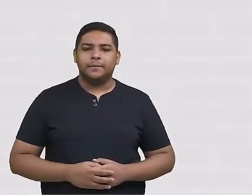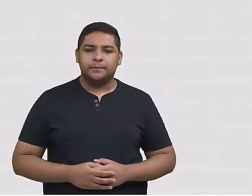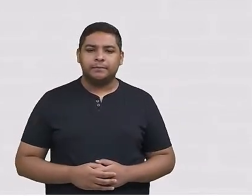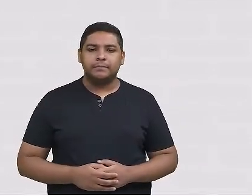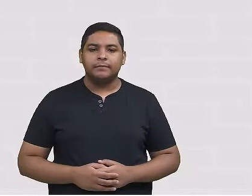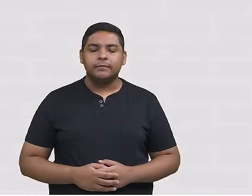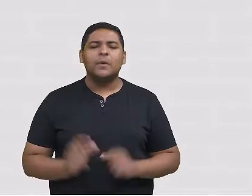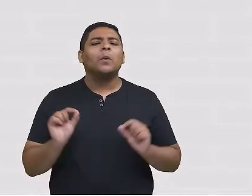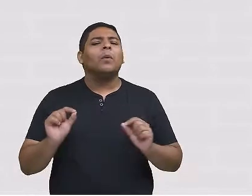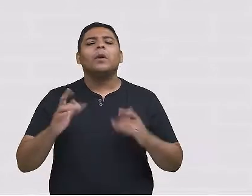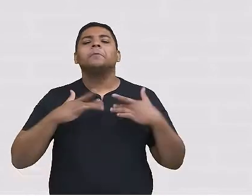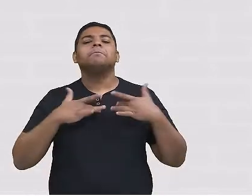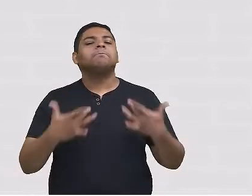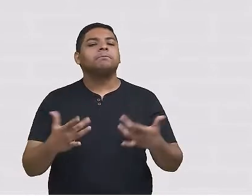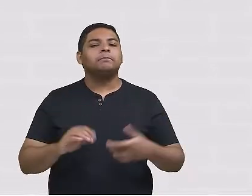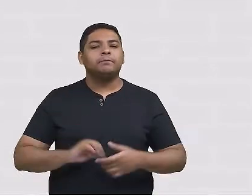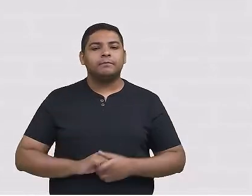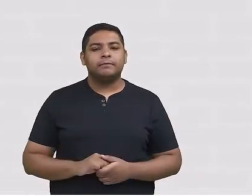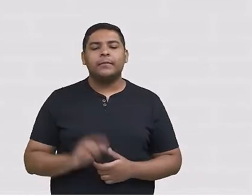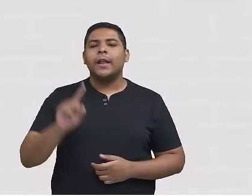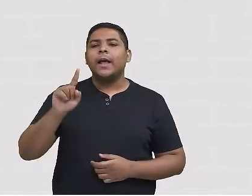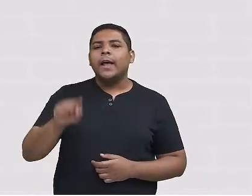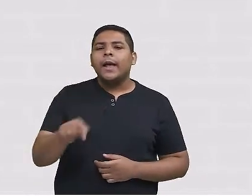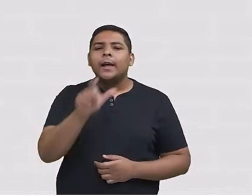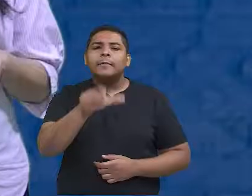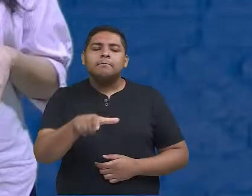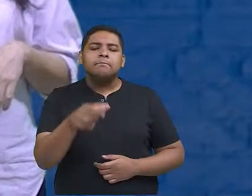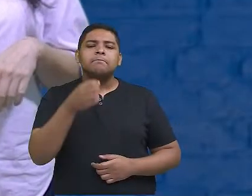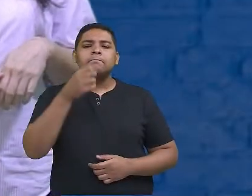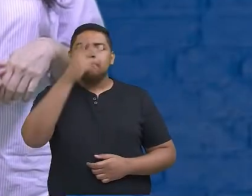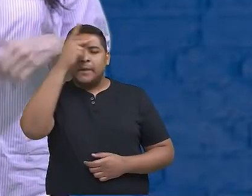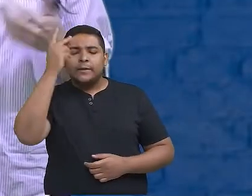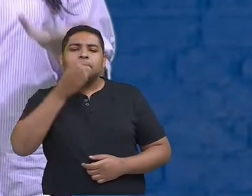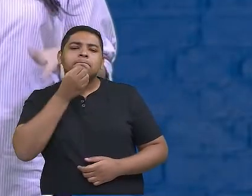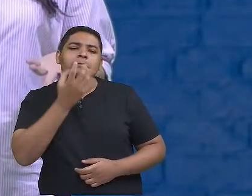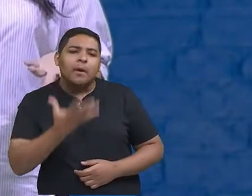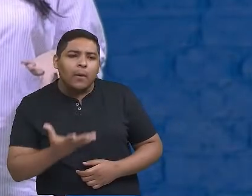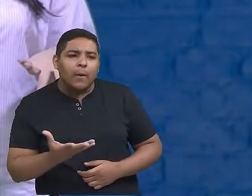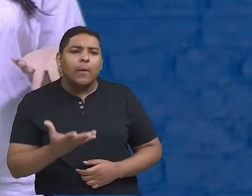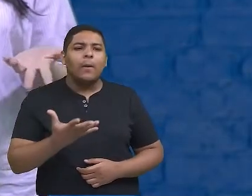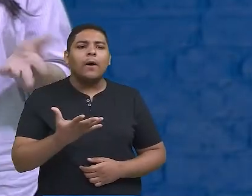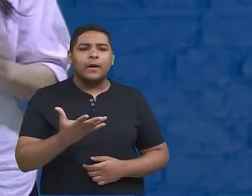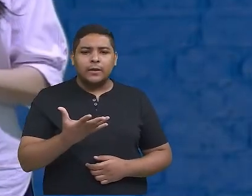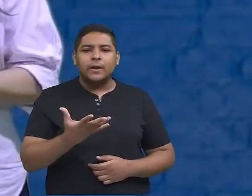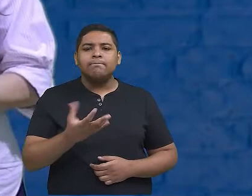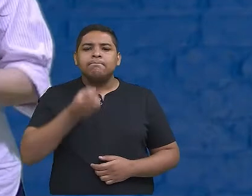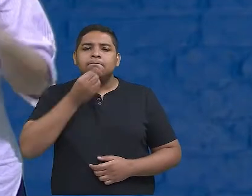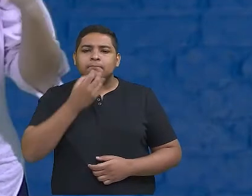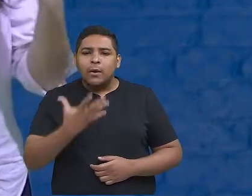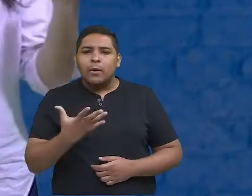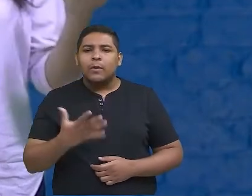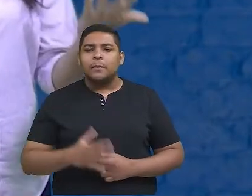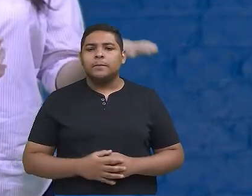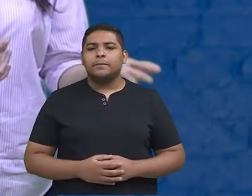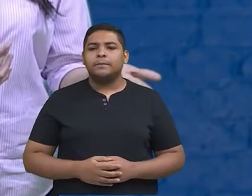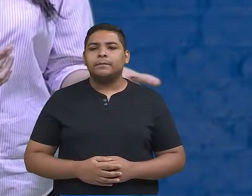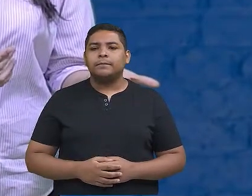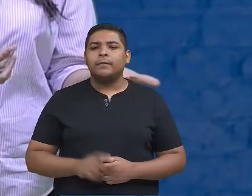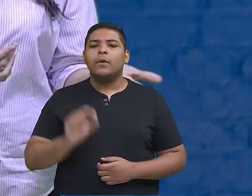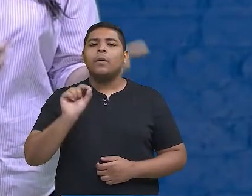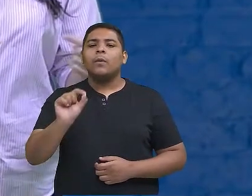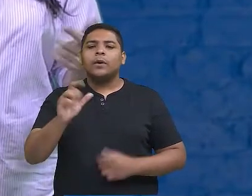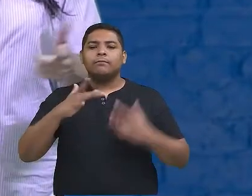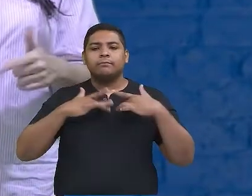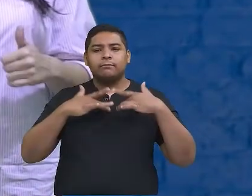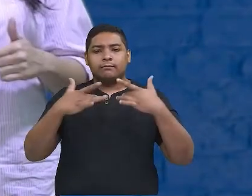é amável? Ah, é aquele bonzinho? O que é amável, gente? Então, o que é